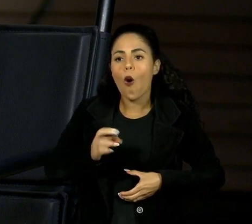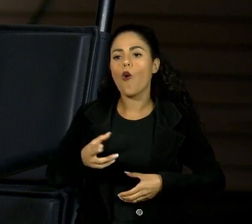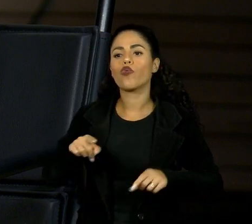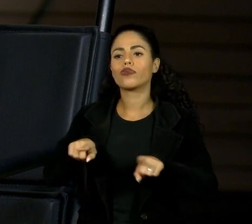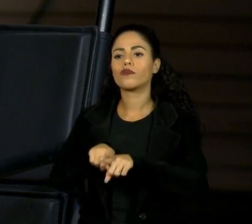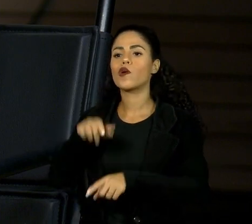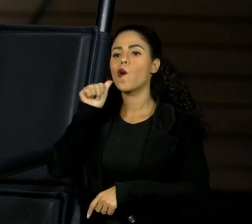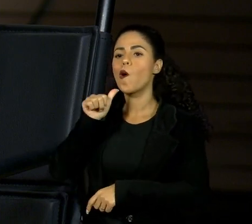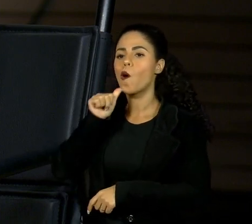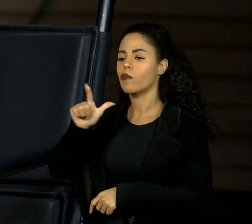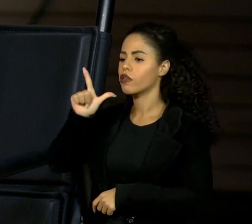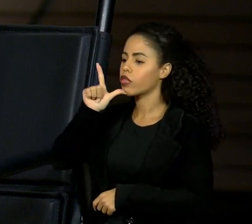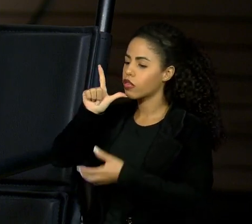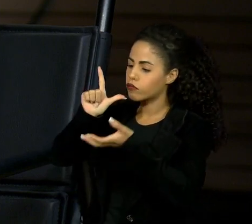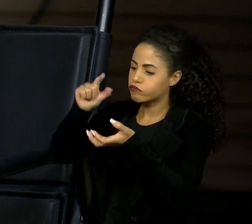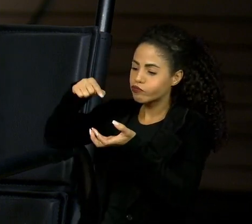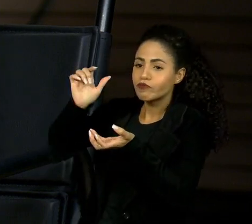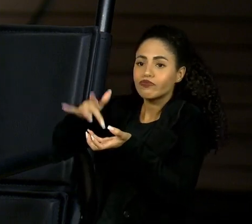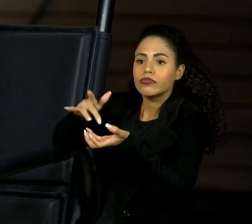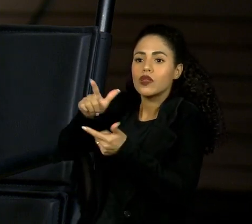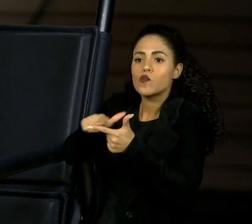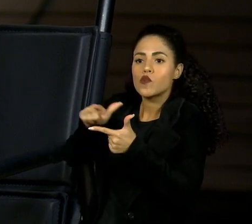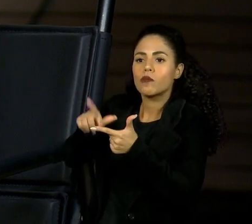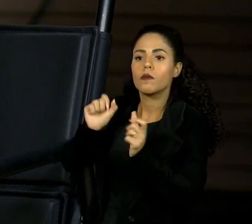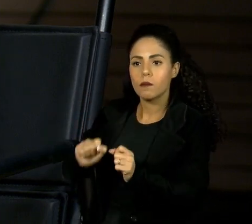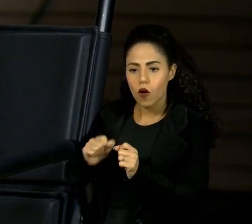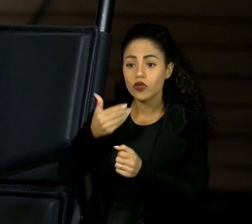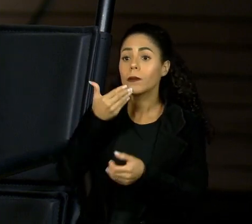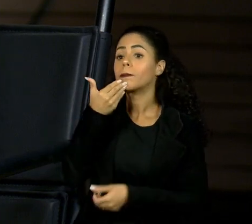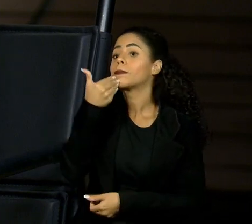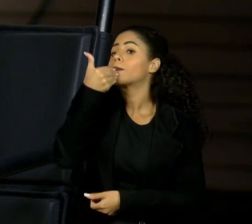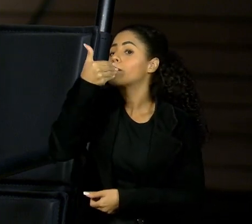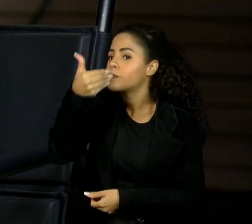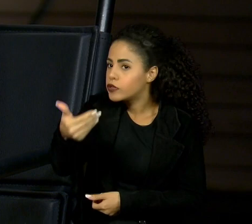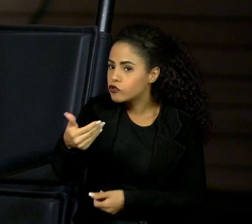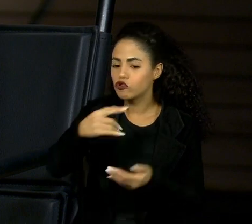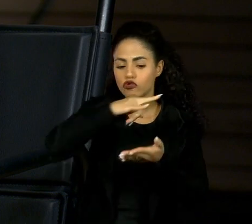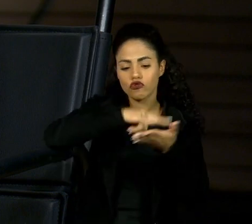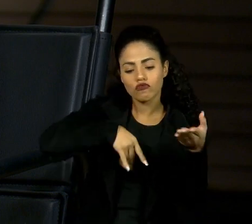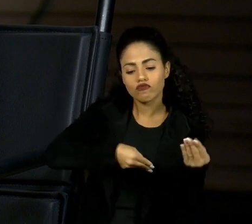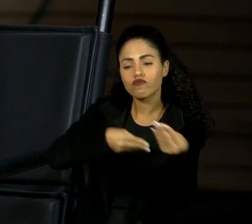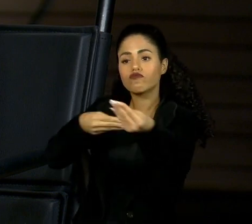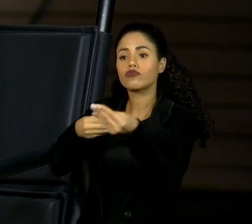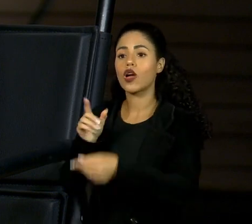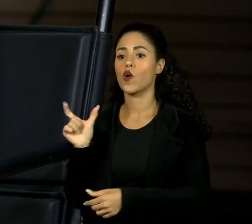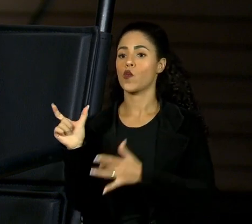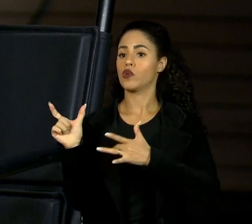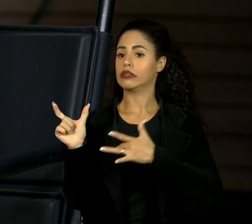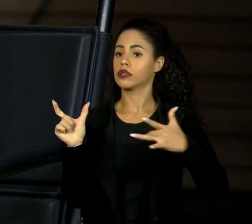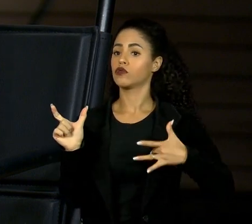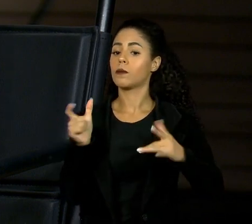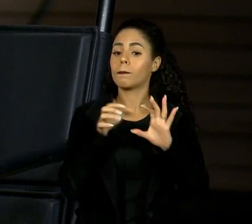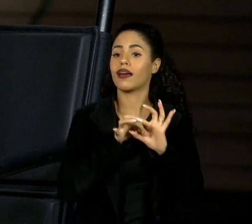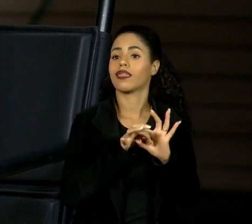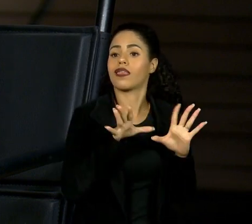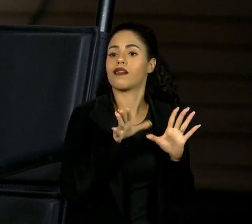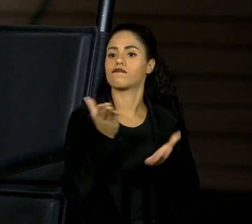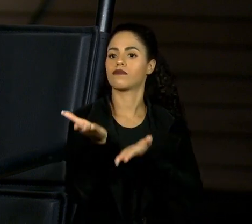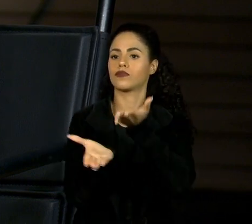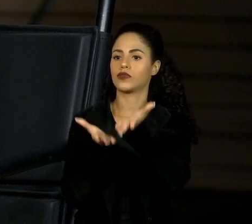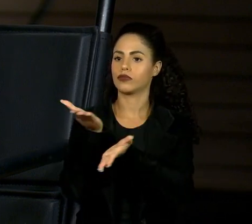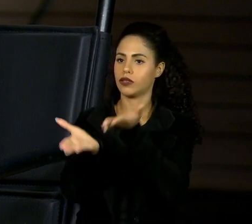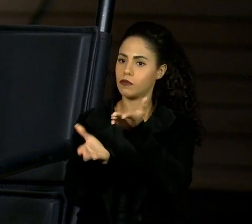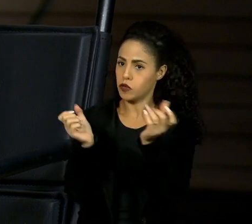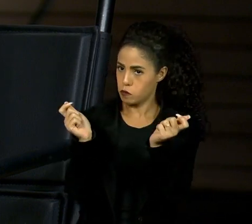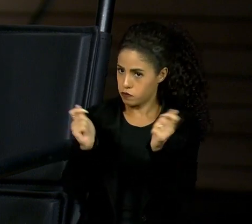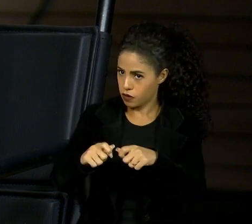então elas conseguem eventualmente entrar com liminares em relação ao seu plano de saúde para que seja liberado o seu tratamento ou parte